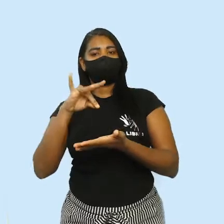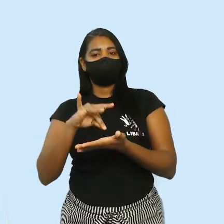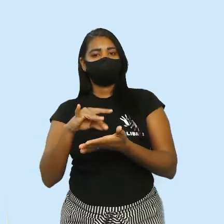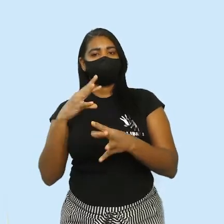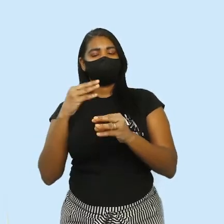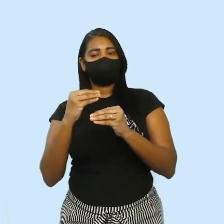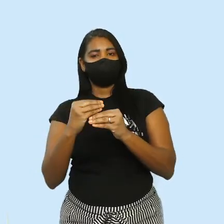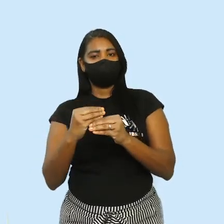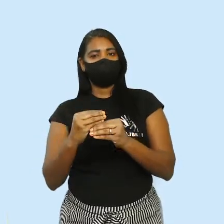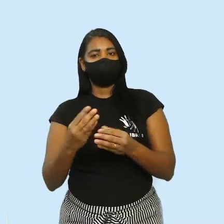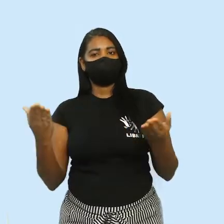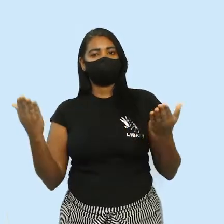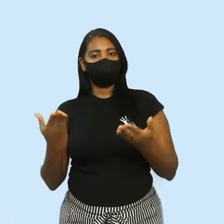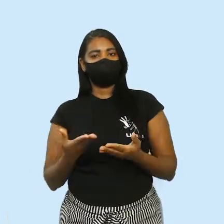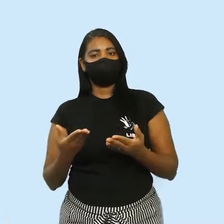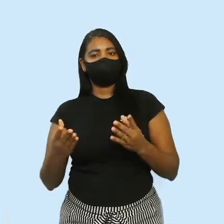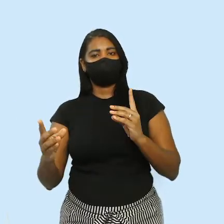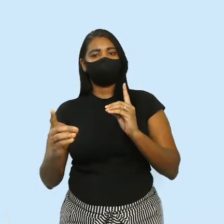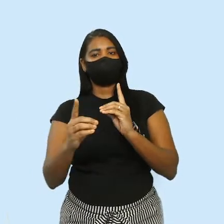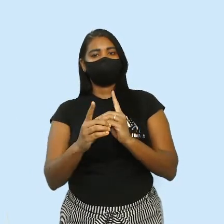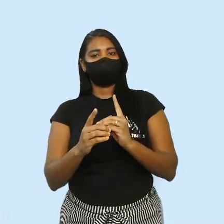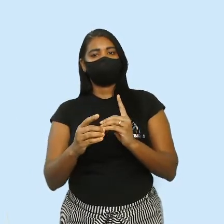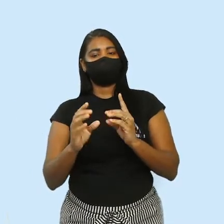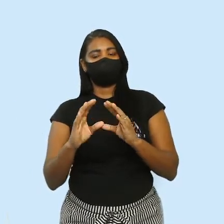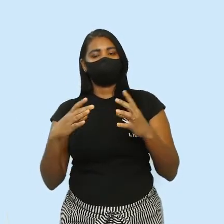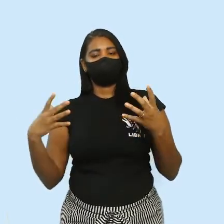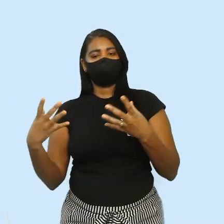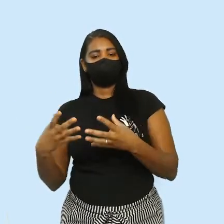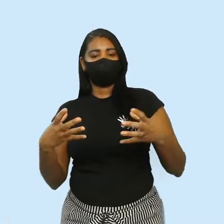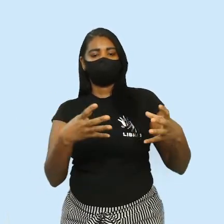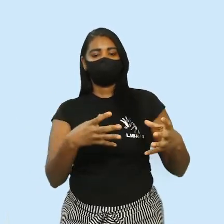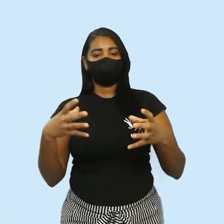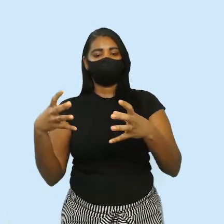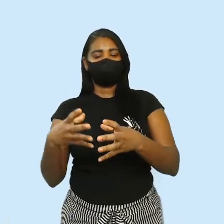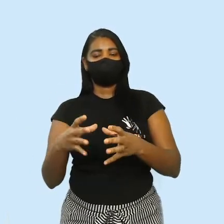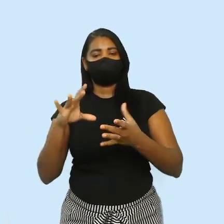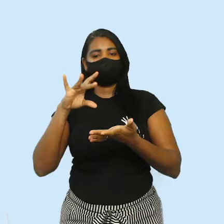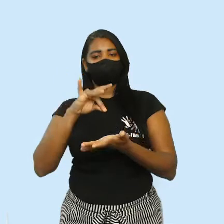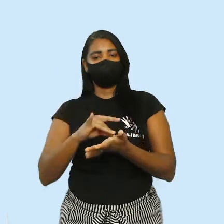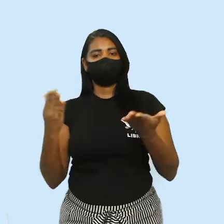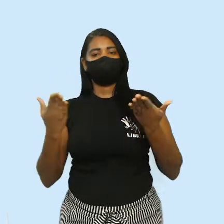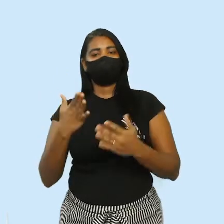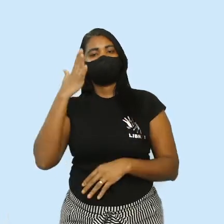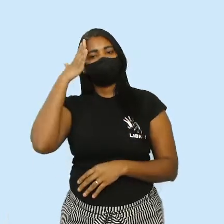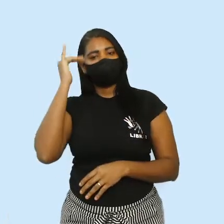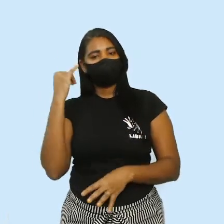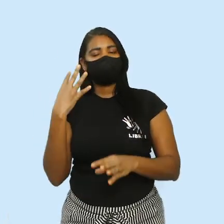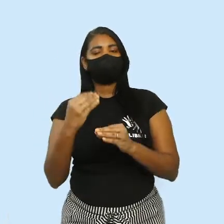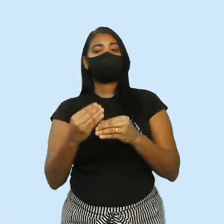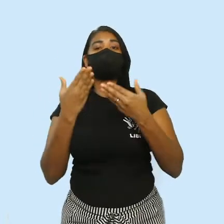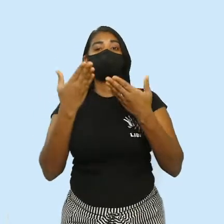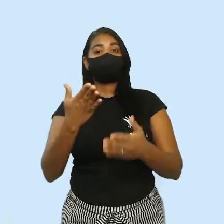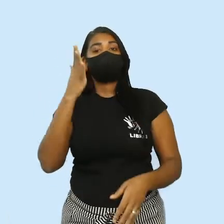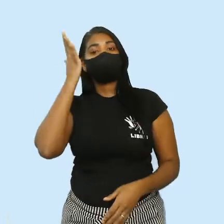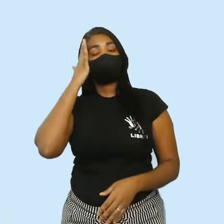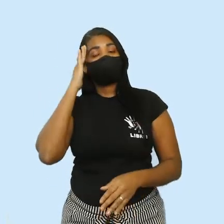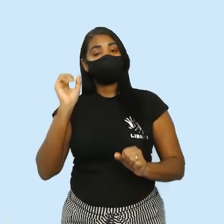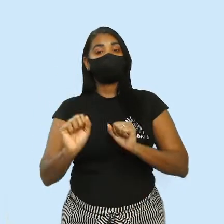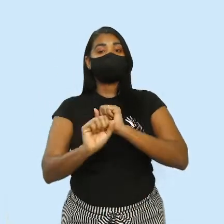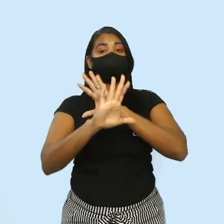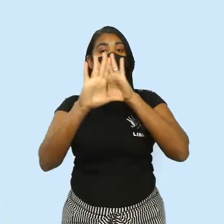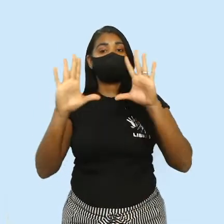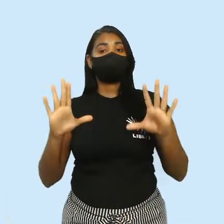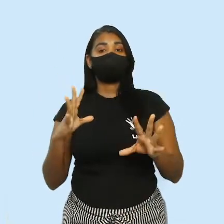da presença, do encontro e da coletividade. São conceitos que a gente já sabe, são conceitos que você já entende, né?